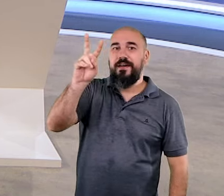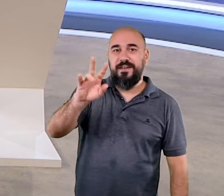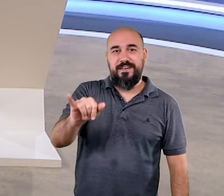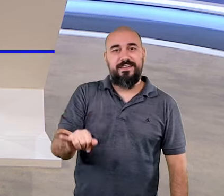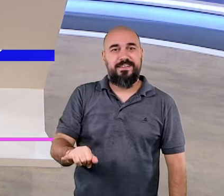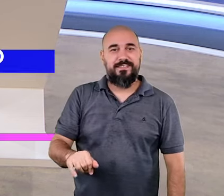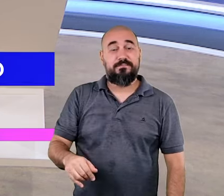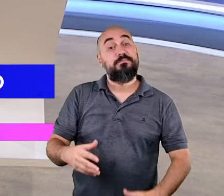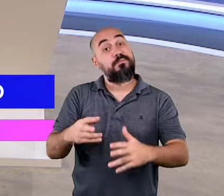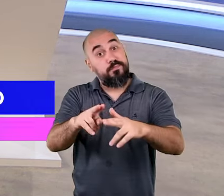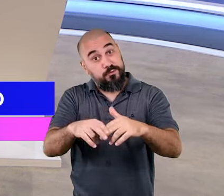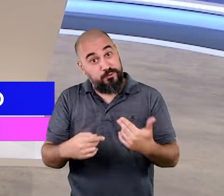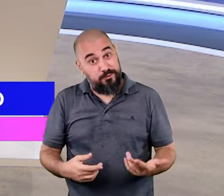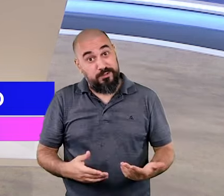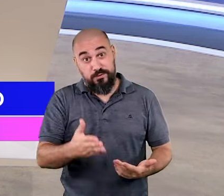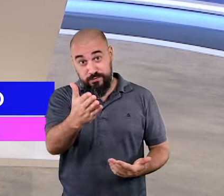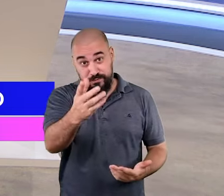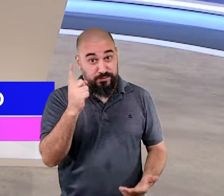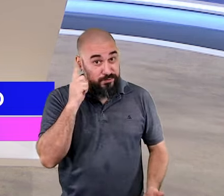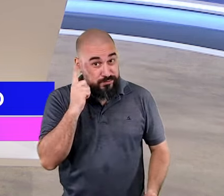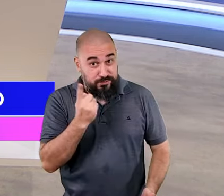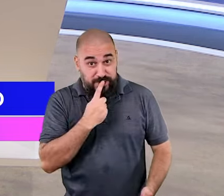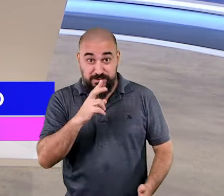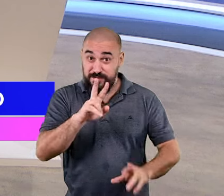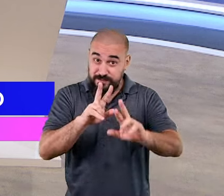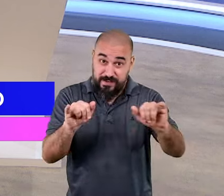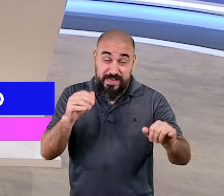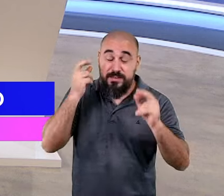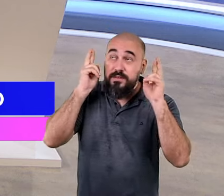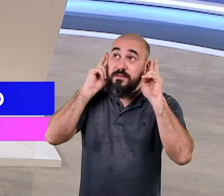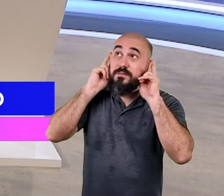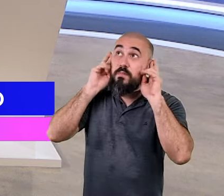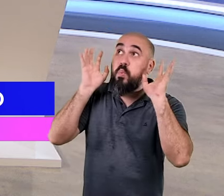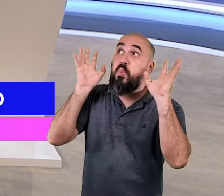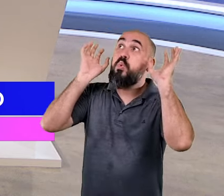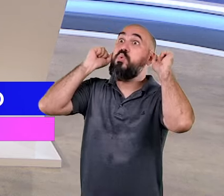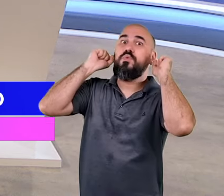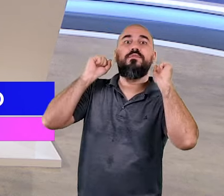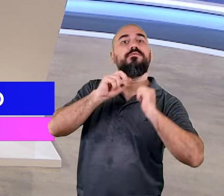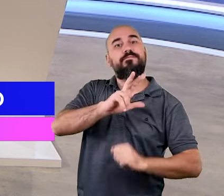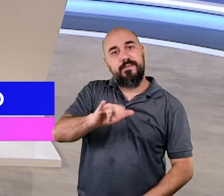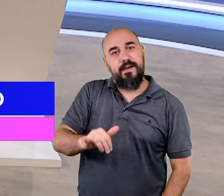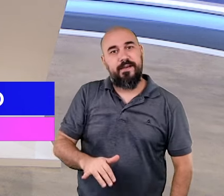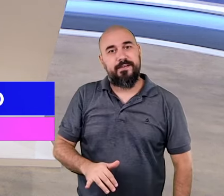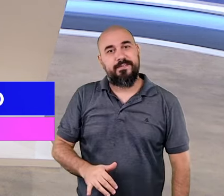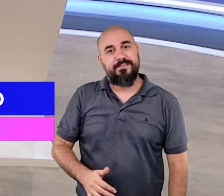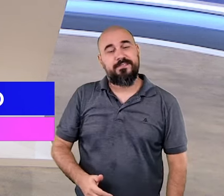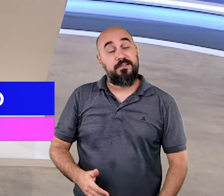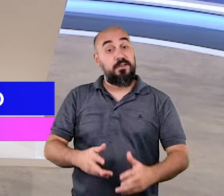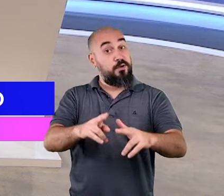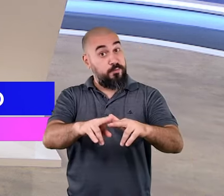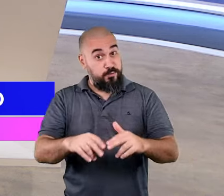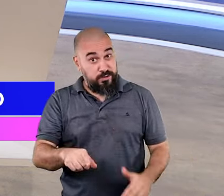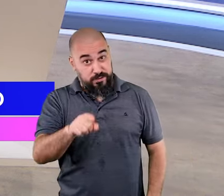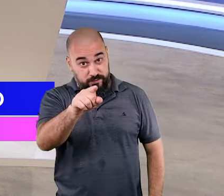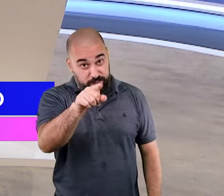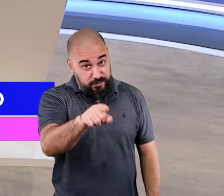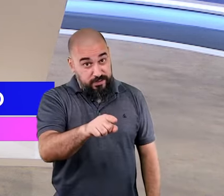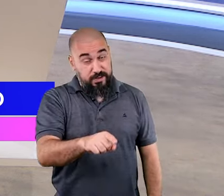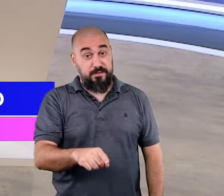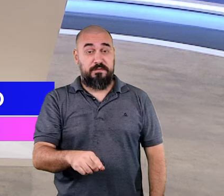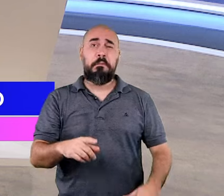se entregar, é por isso que você não pode deixar os problemas calarem a sua alegria ou tirarem a sua paz,